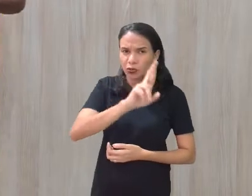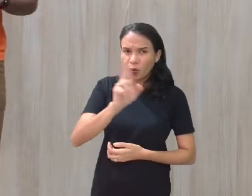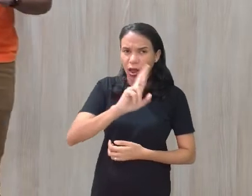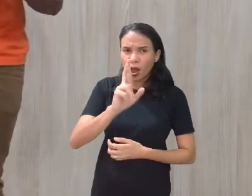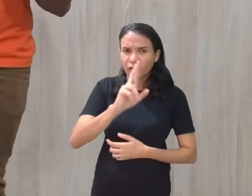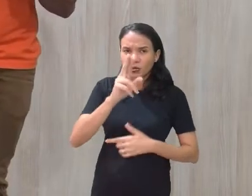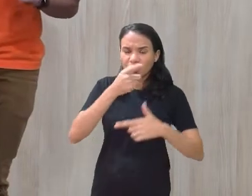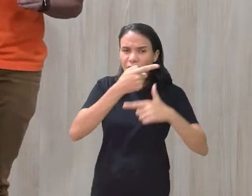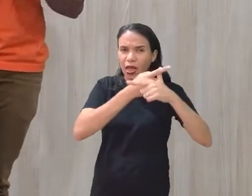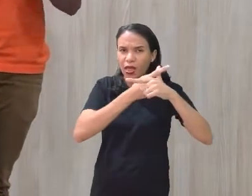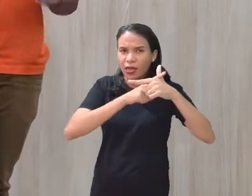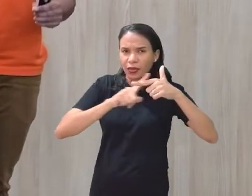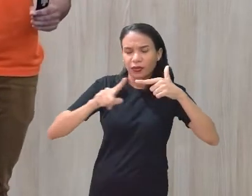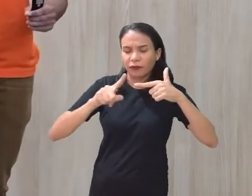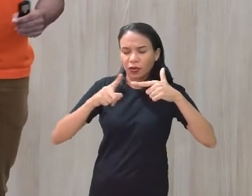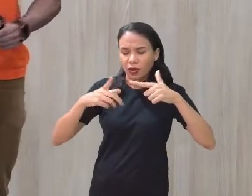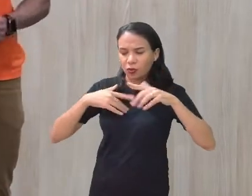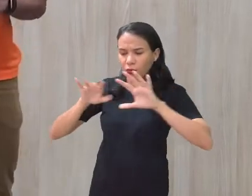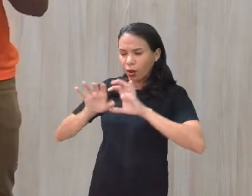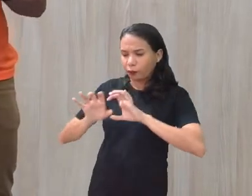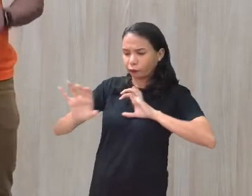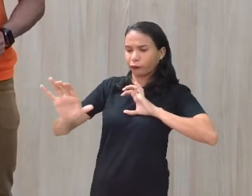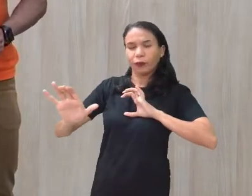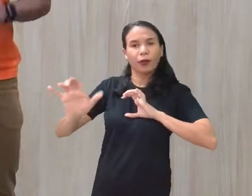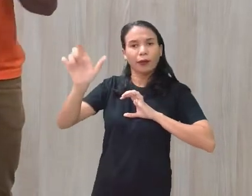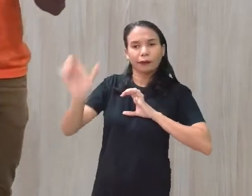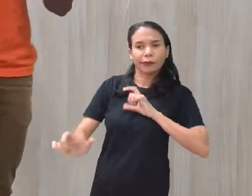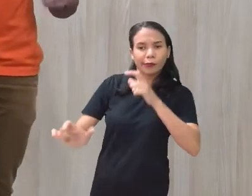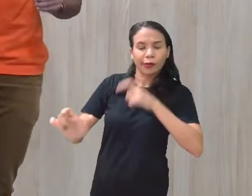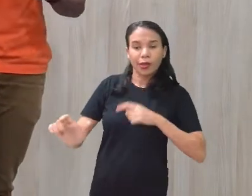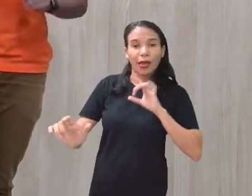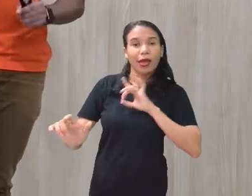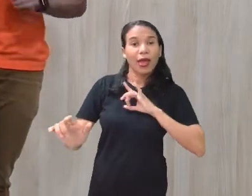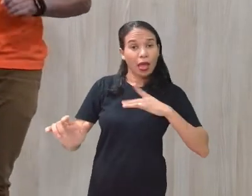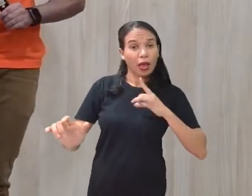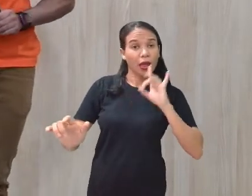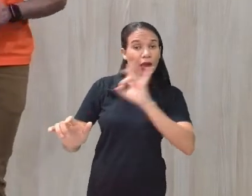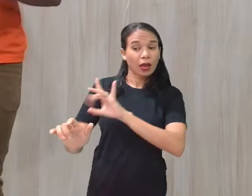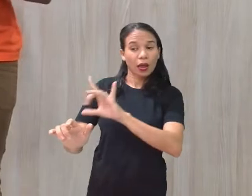R$ 5 para você e seu amigo, cada um vai ficar com R$